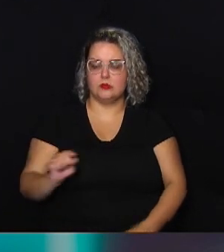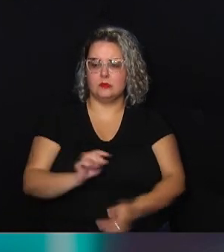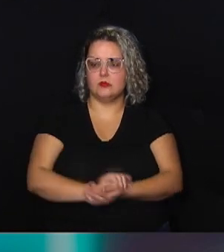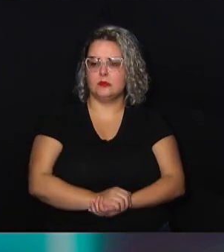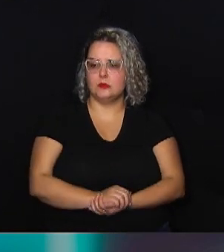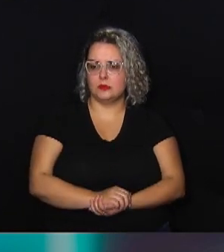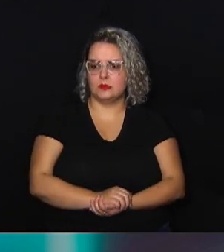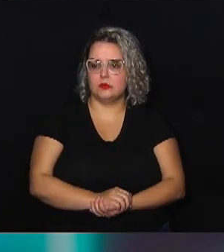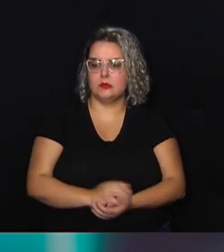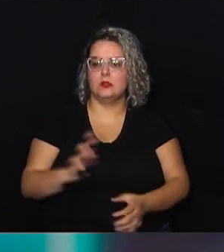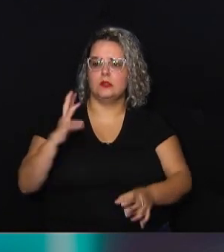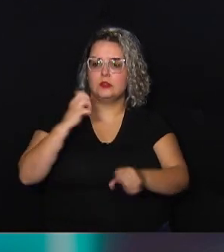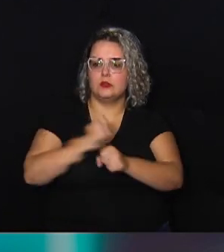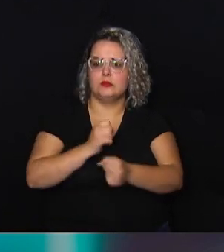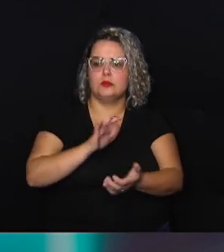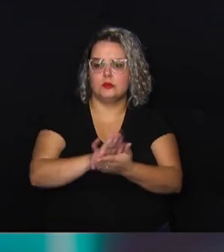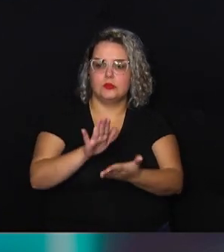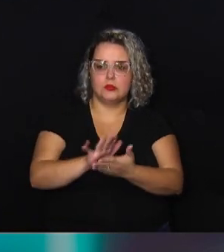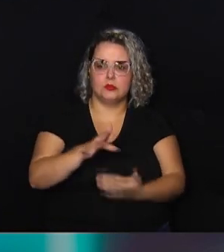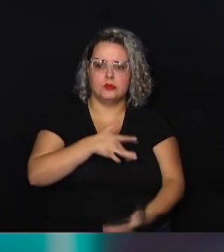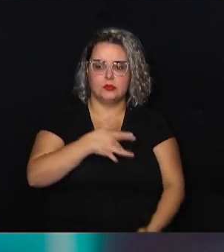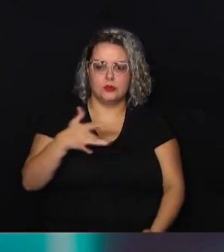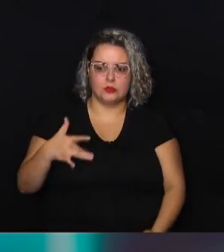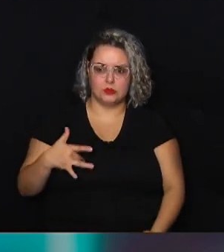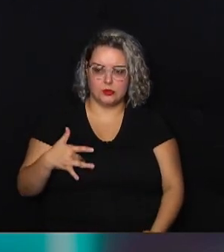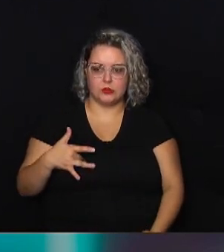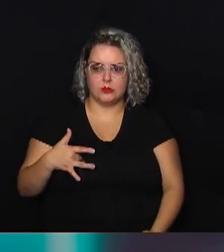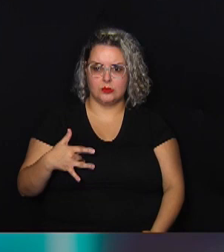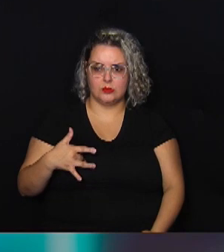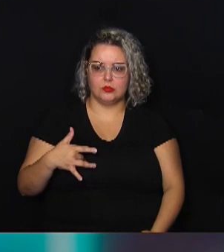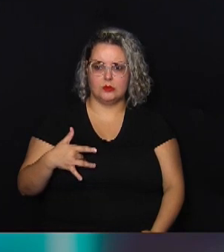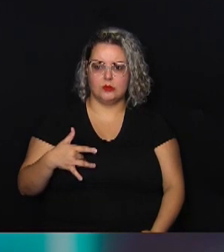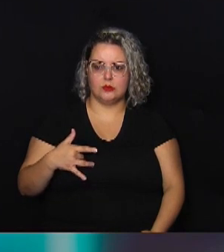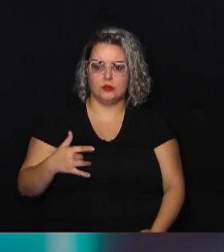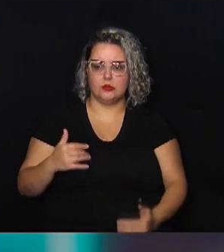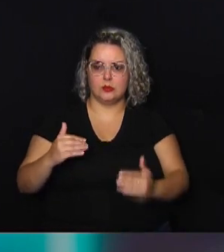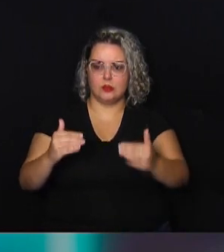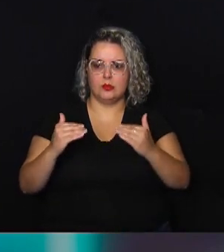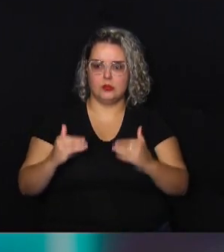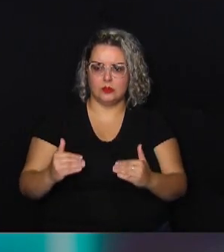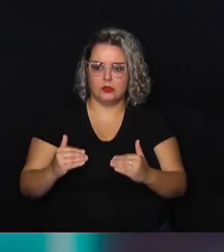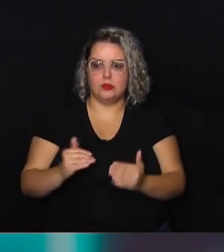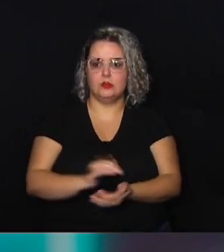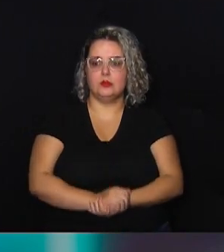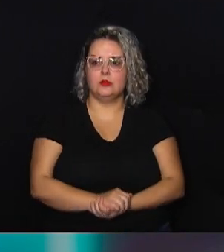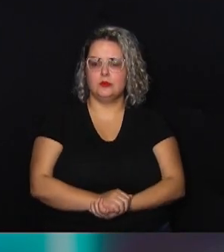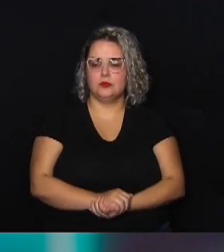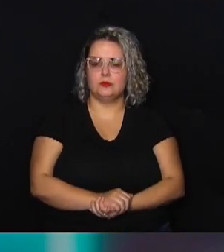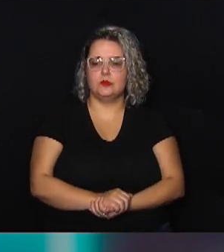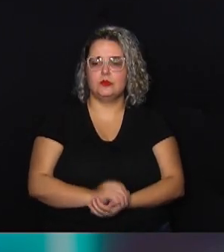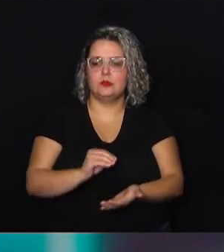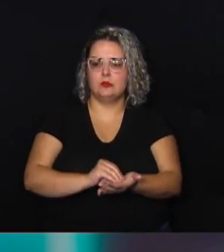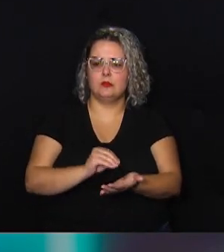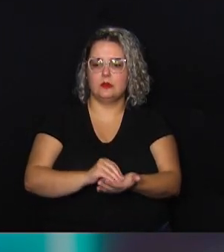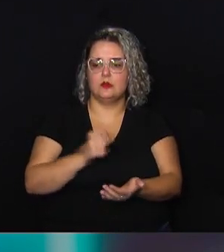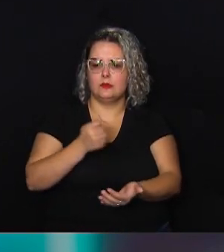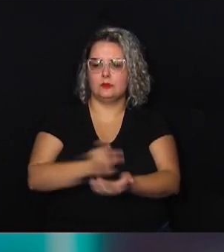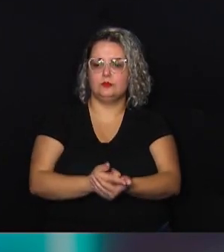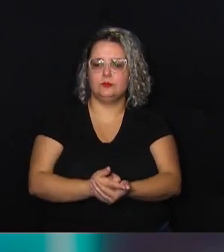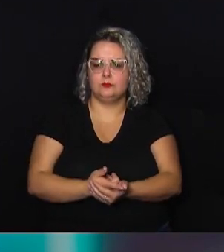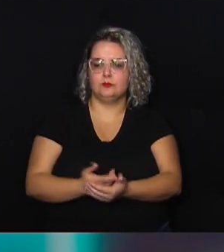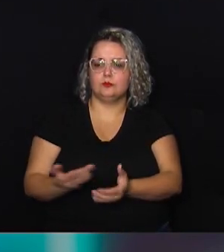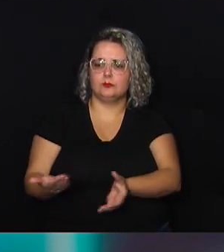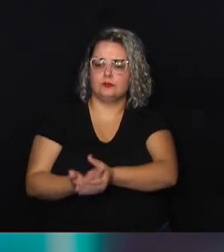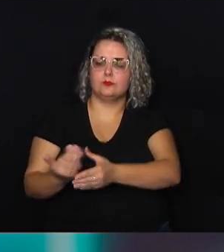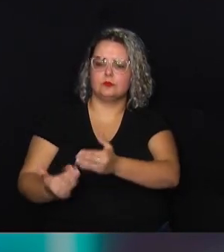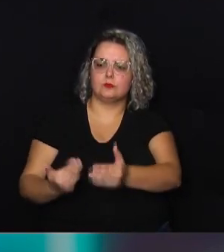Esse é o total gasto em saúde nas colunas de baixo é o resto a pagar, sendo que o processado está